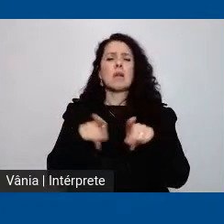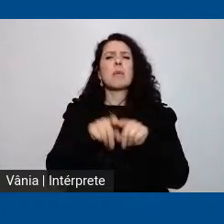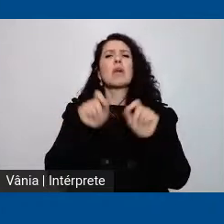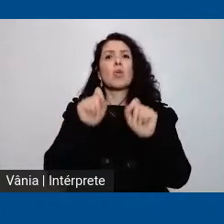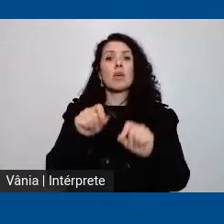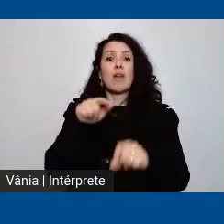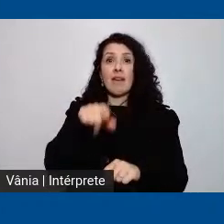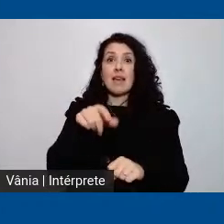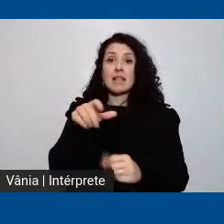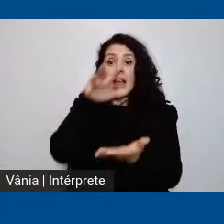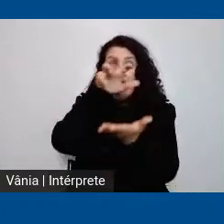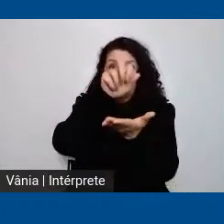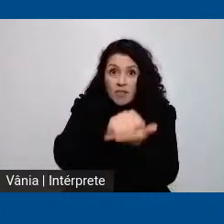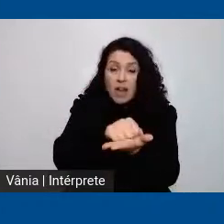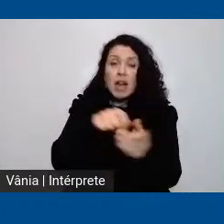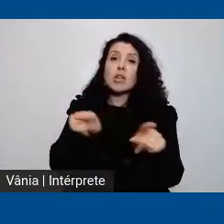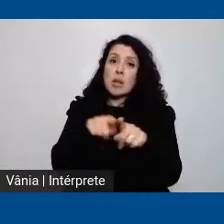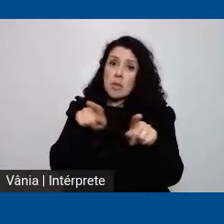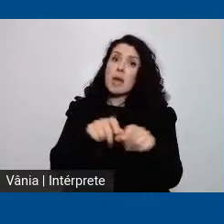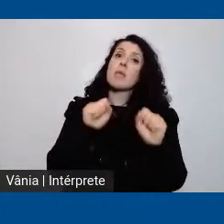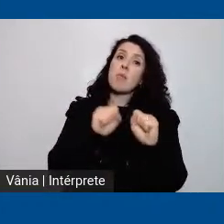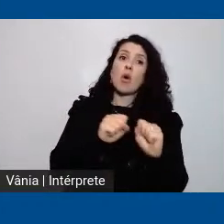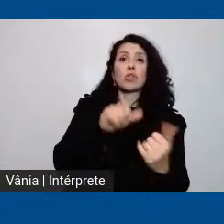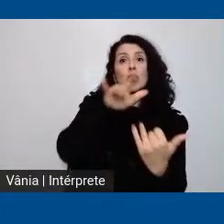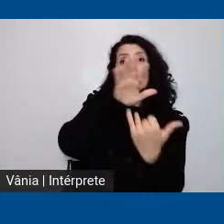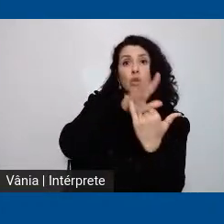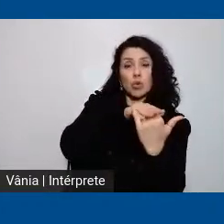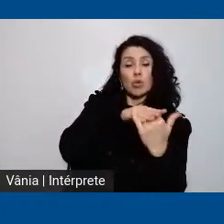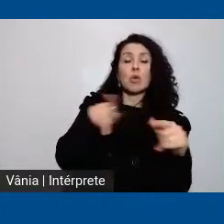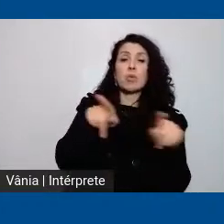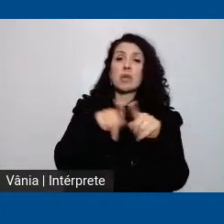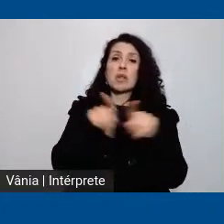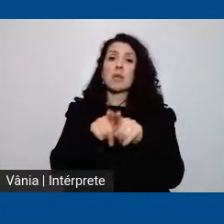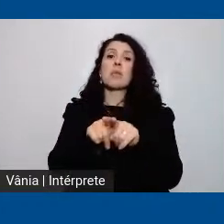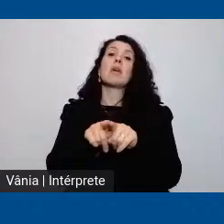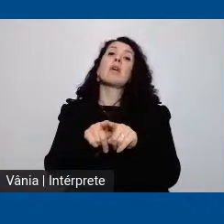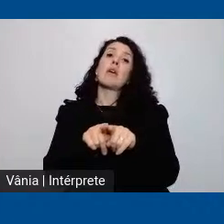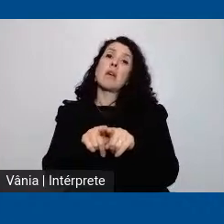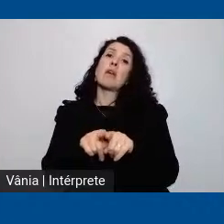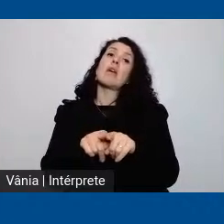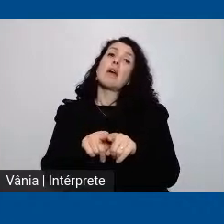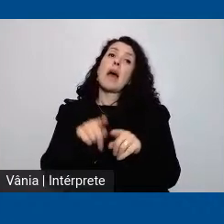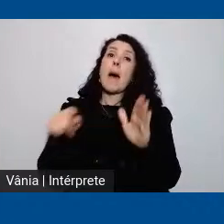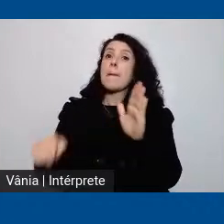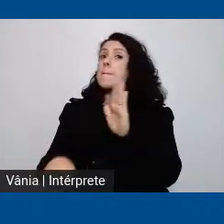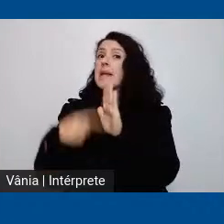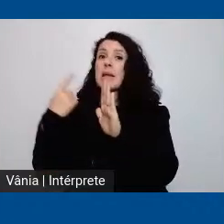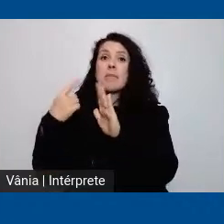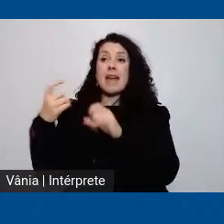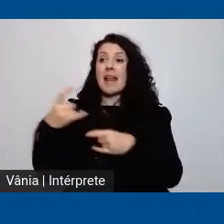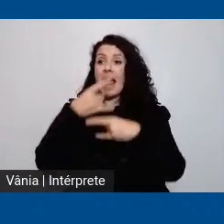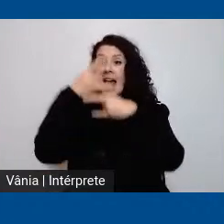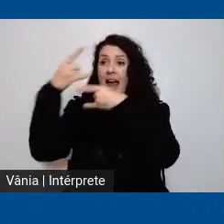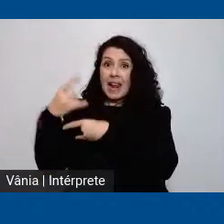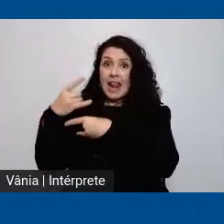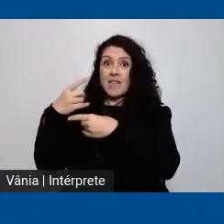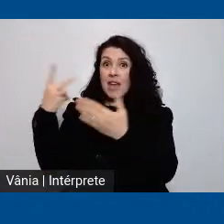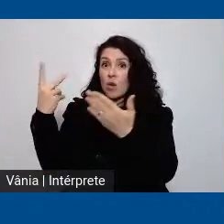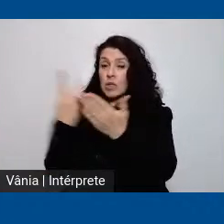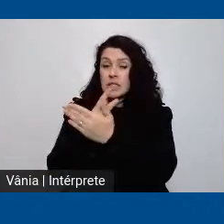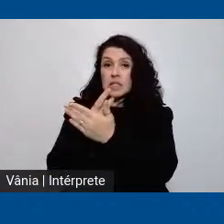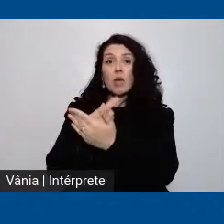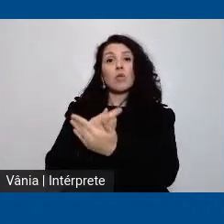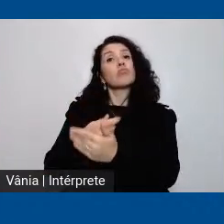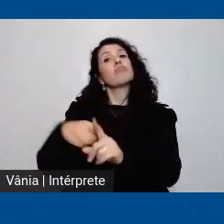gravado e poderá ser visto no canal do IMS no YouTube. E no canal também tem a primeira live, que foi em setembro,